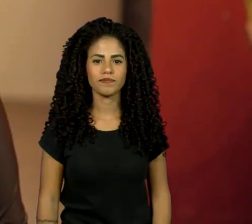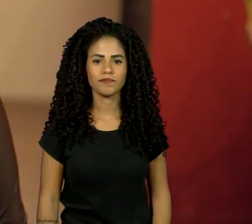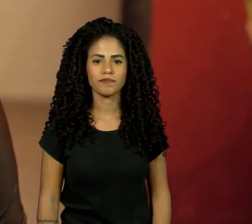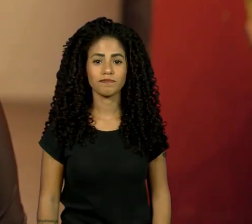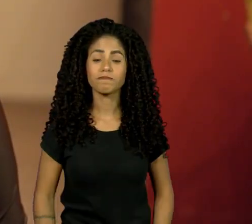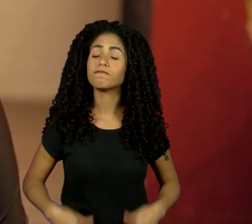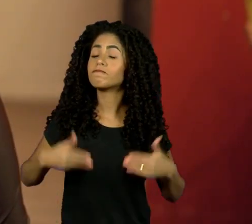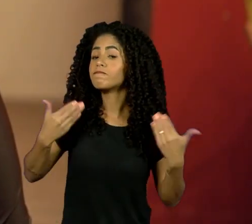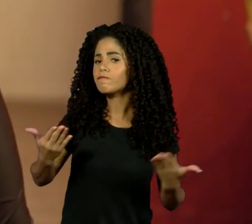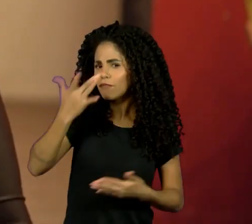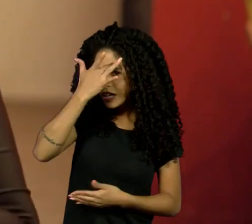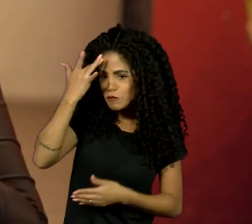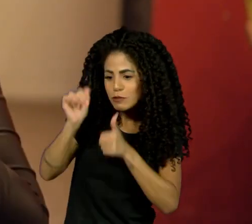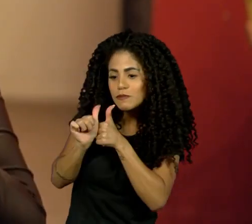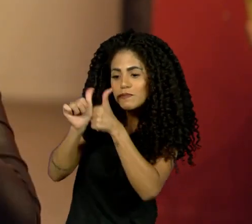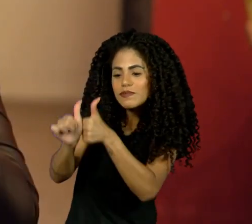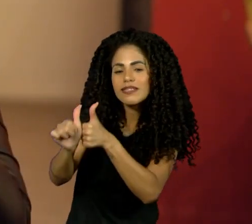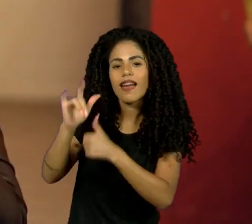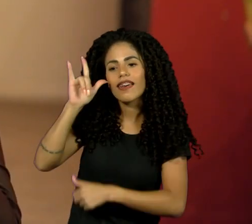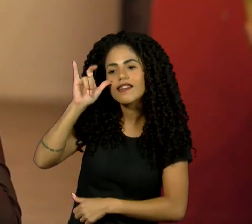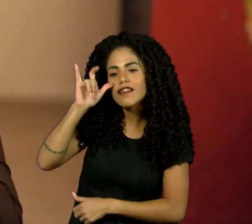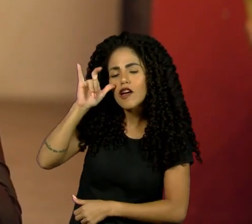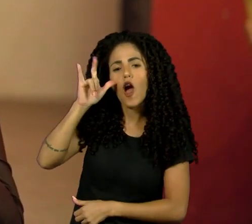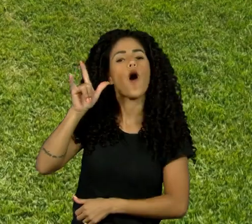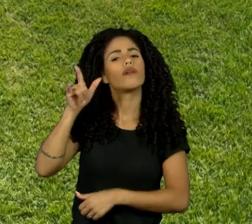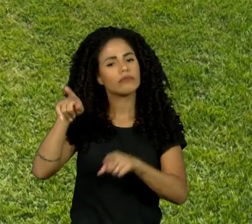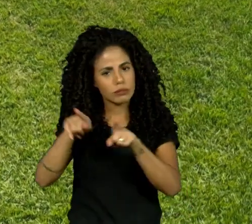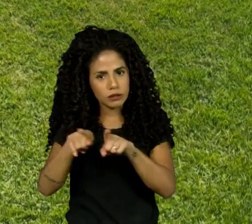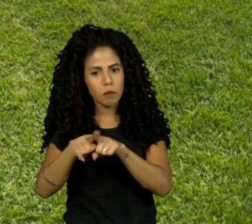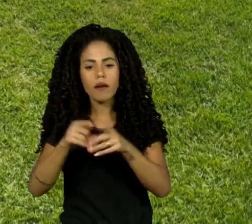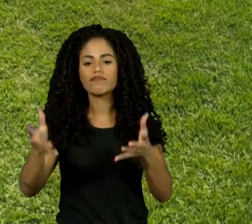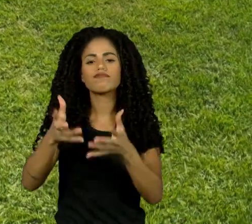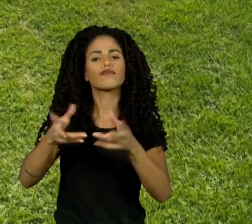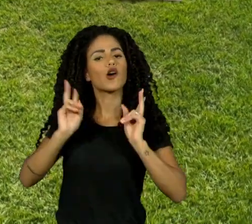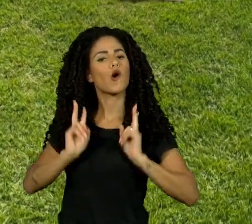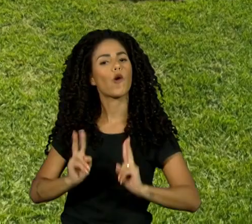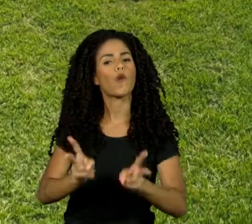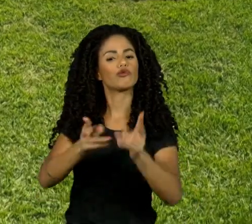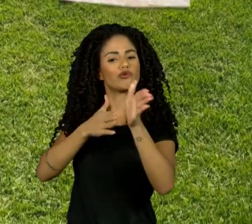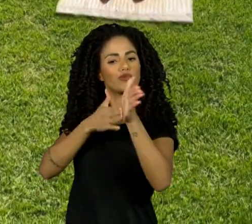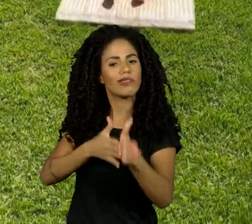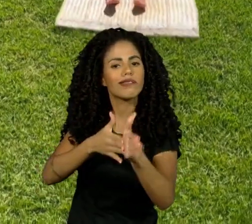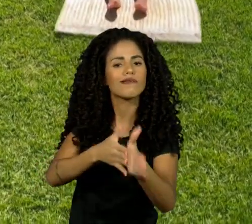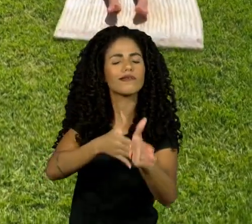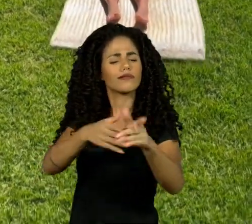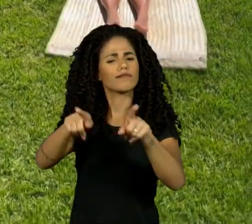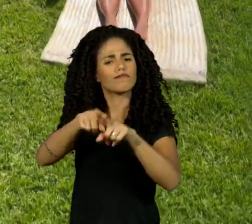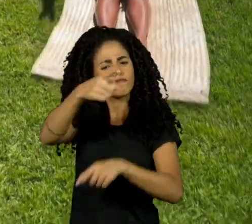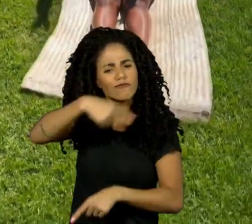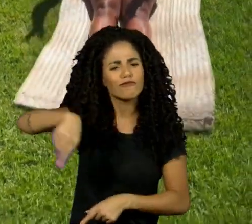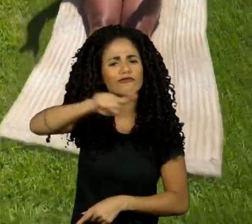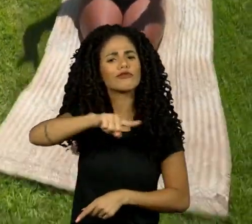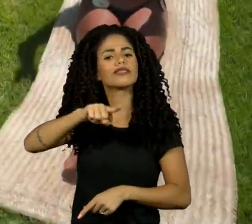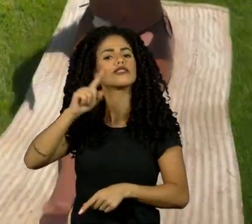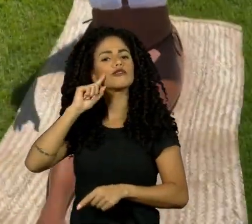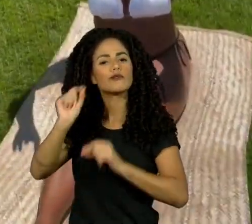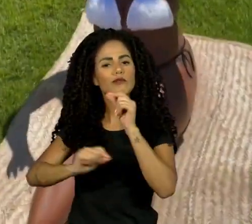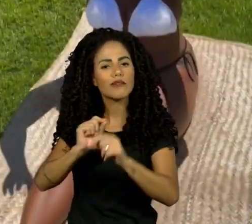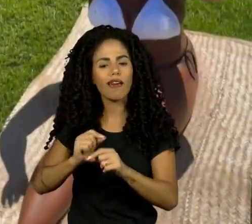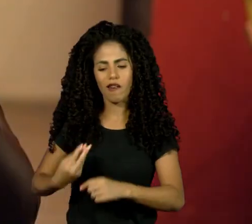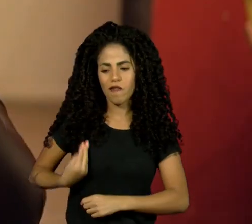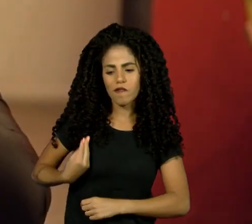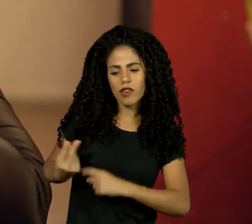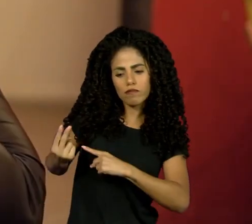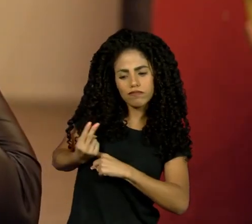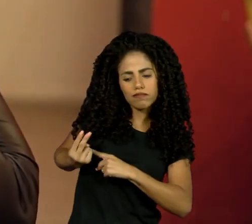Para quem me segue, que siga em frente, que mais do que me acompanhar nas redes sociais, que vocês cuidem das suas próprias